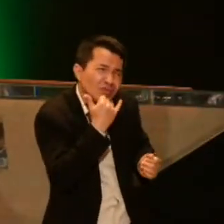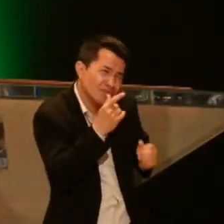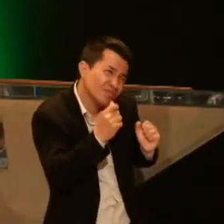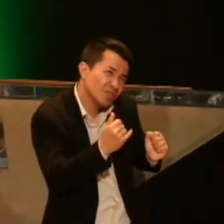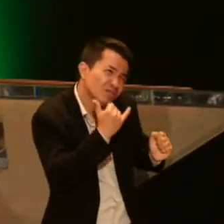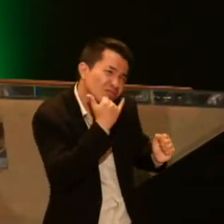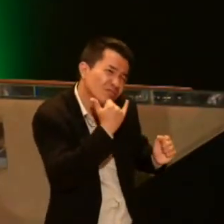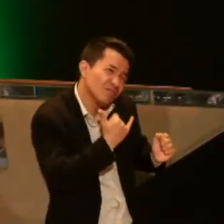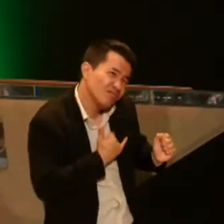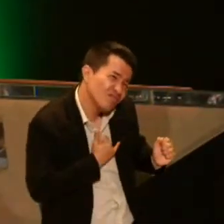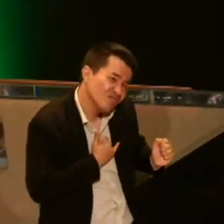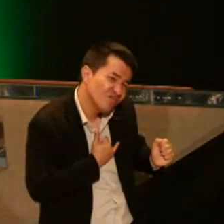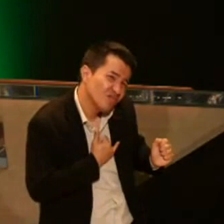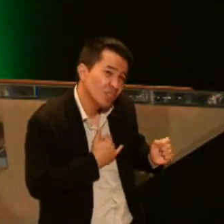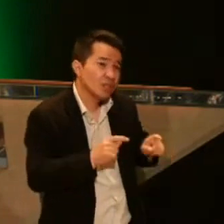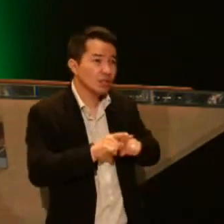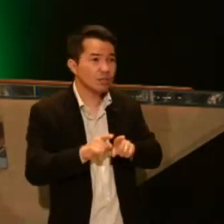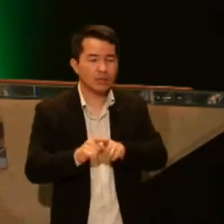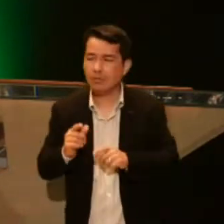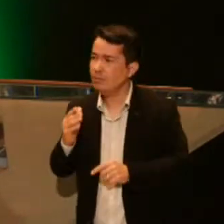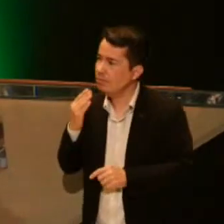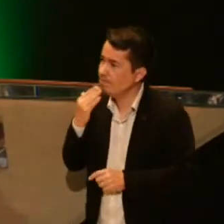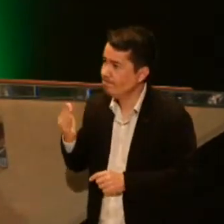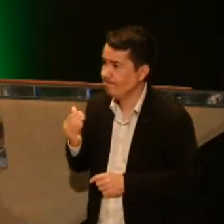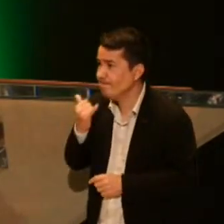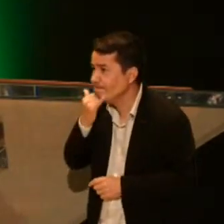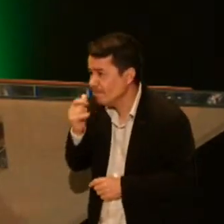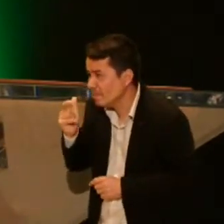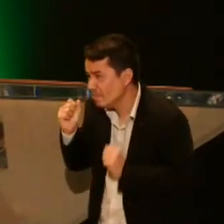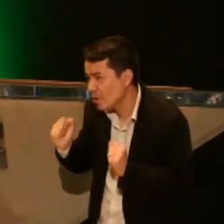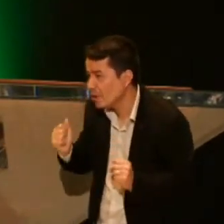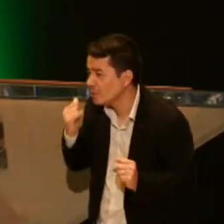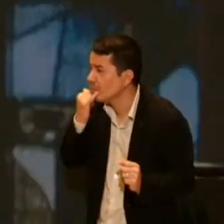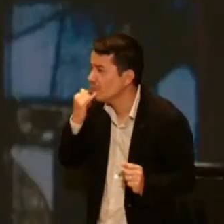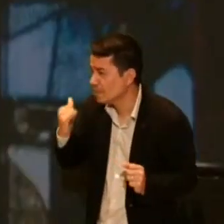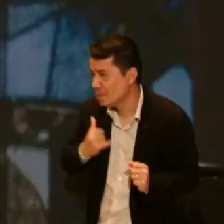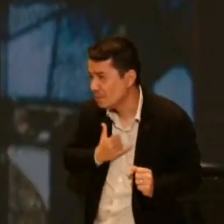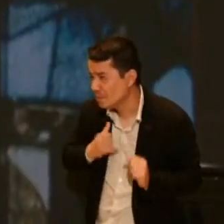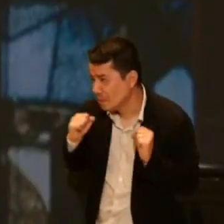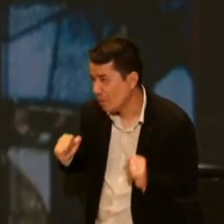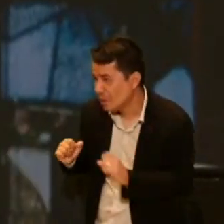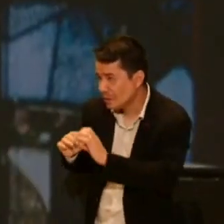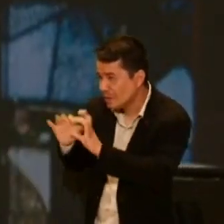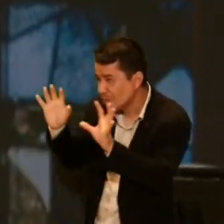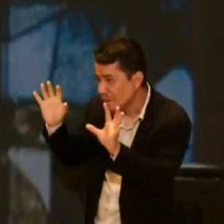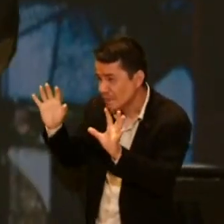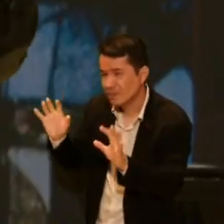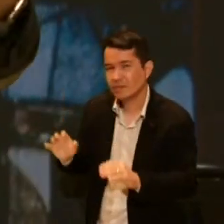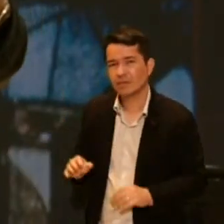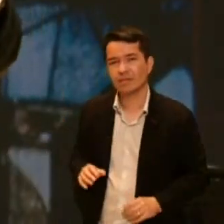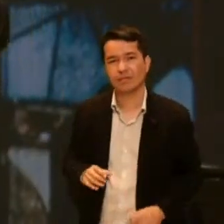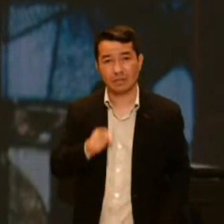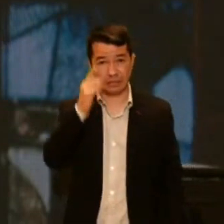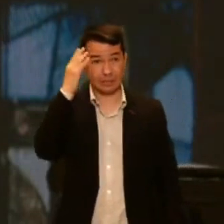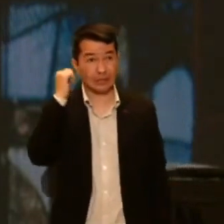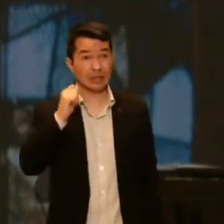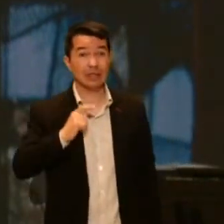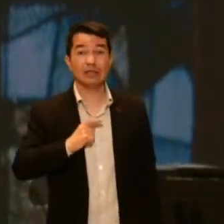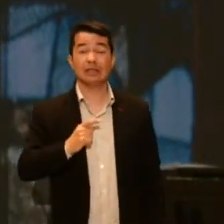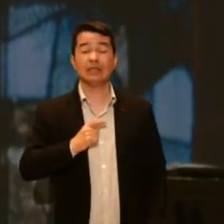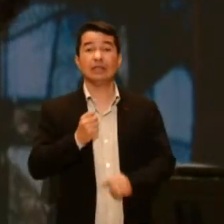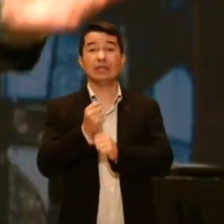Anos atrás, uma família estava na igreja, já começou a frequentar os cultos assim, né? E foi muito interessante